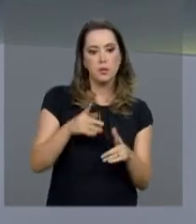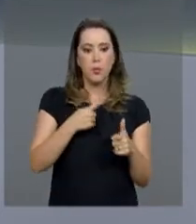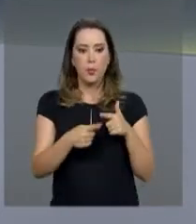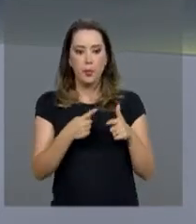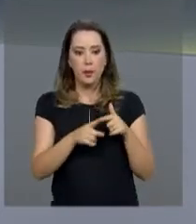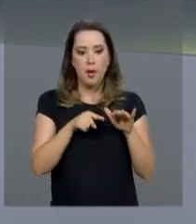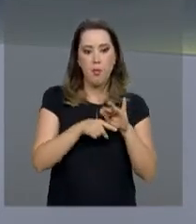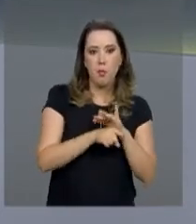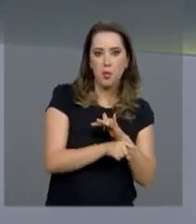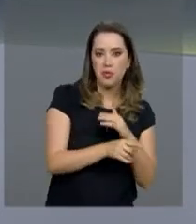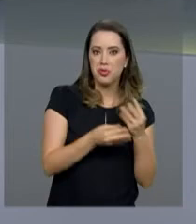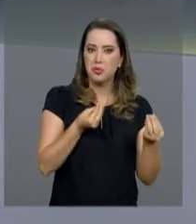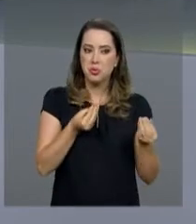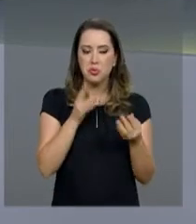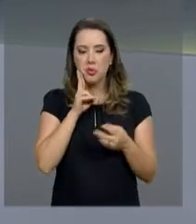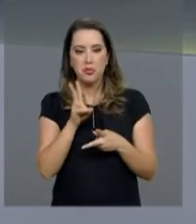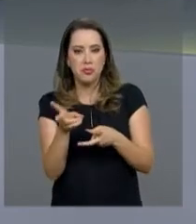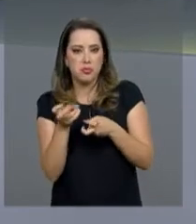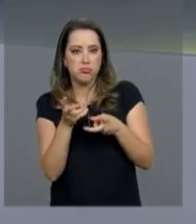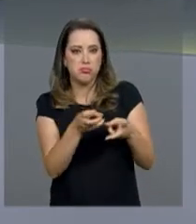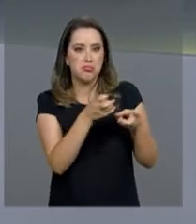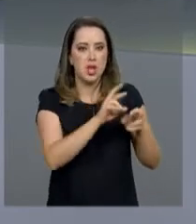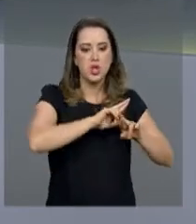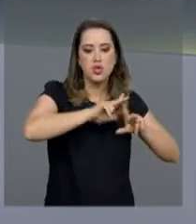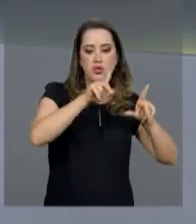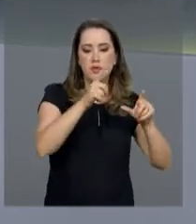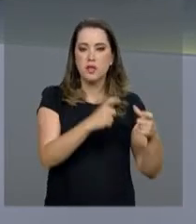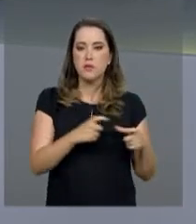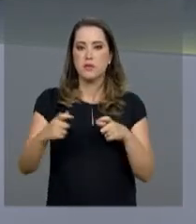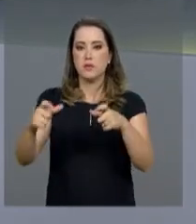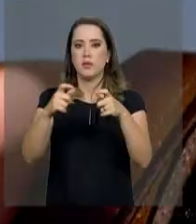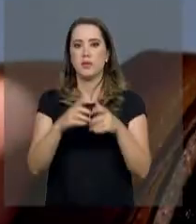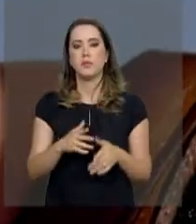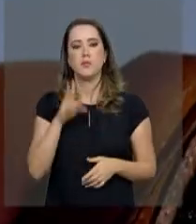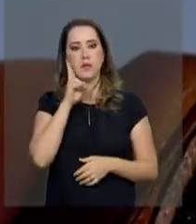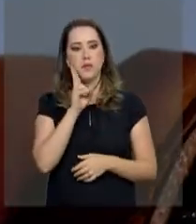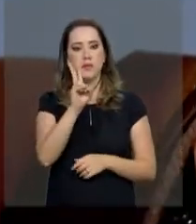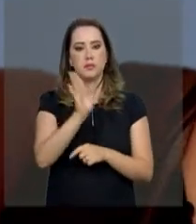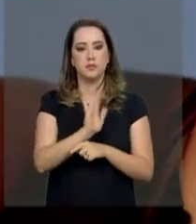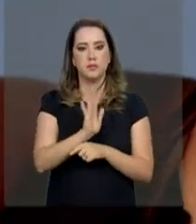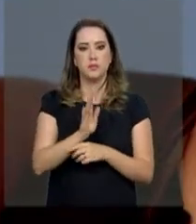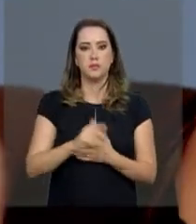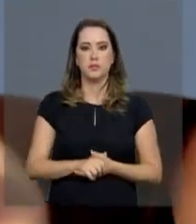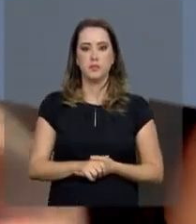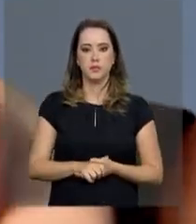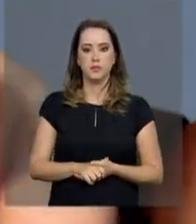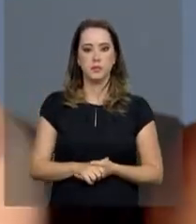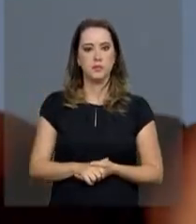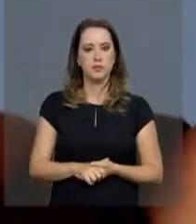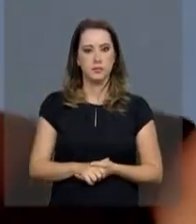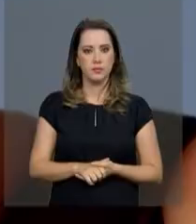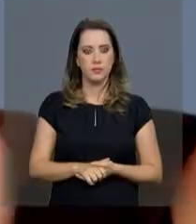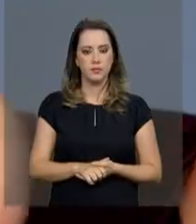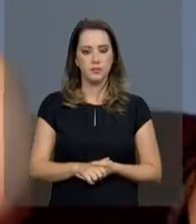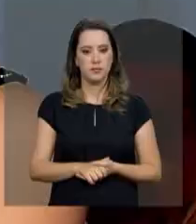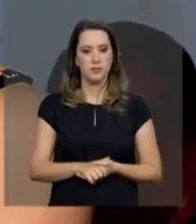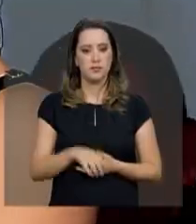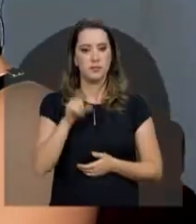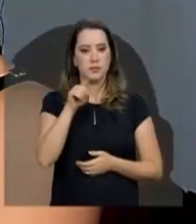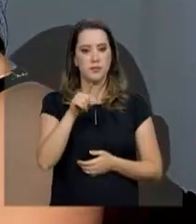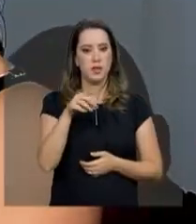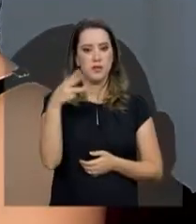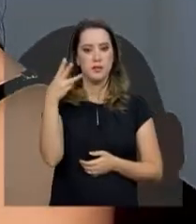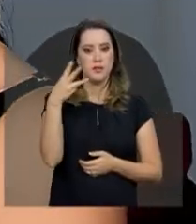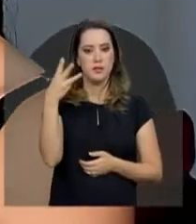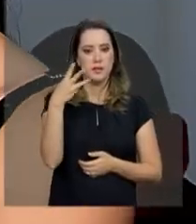procurado o paciente deve se dirigir a lugares diferentes veja na reportagem de apenas três anos já